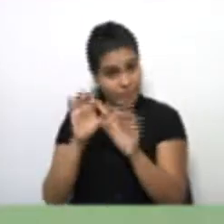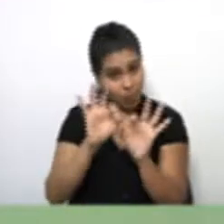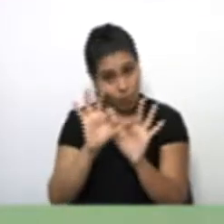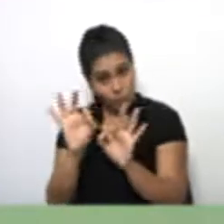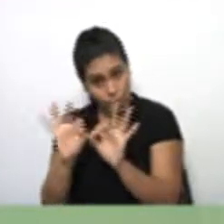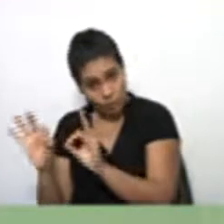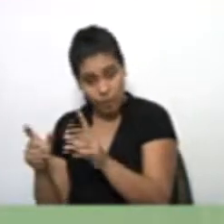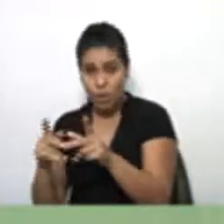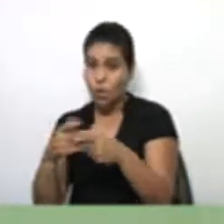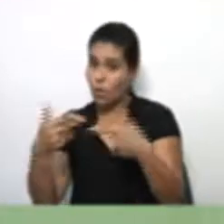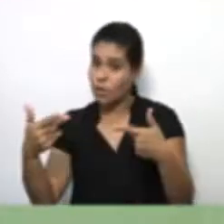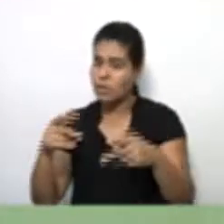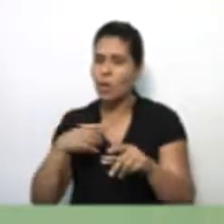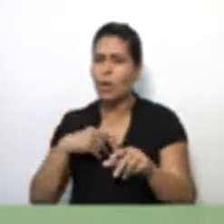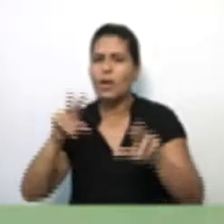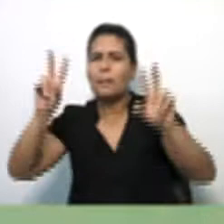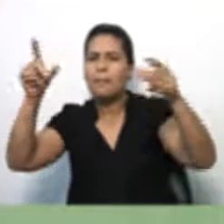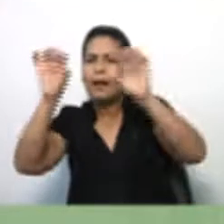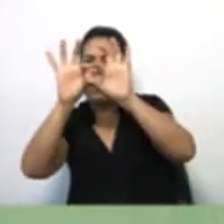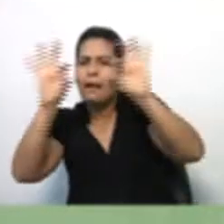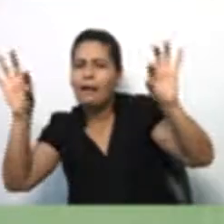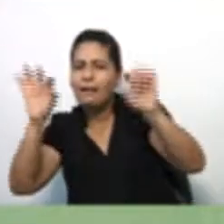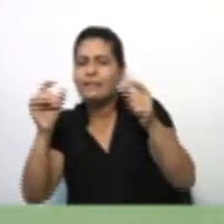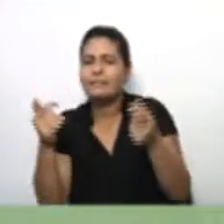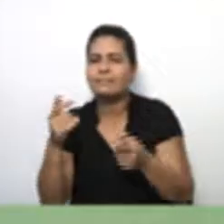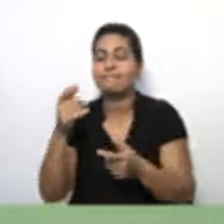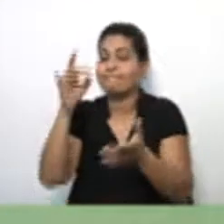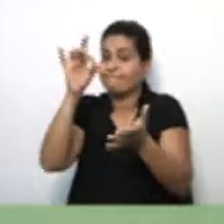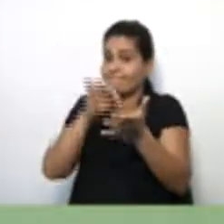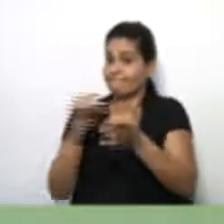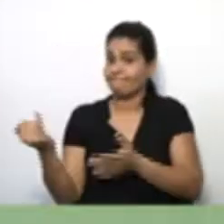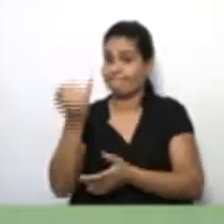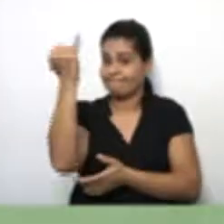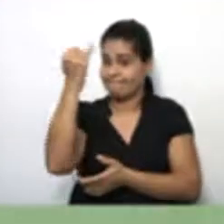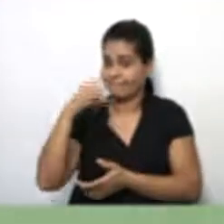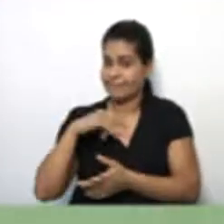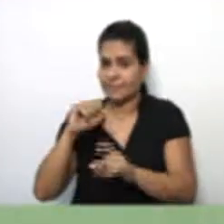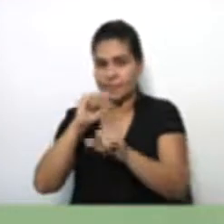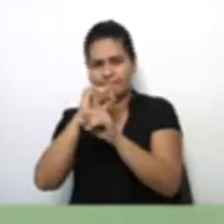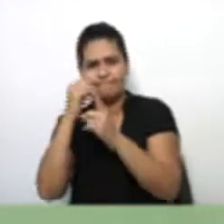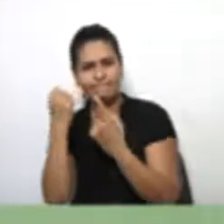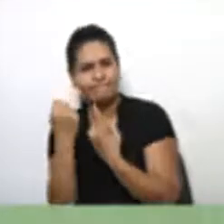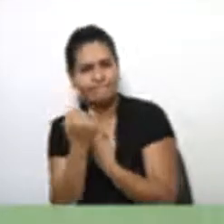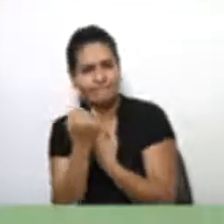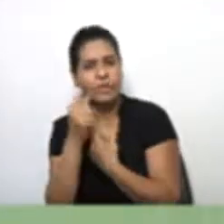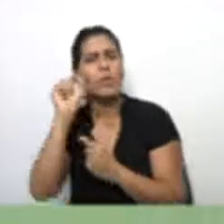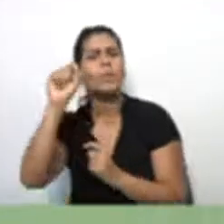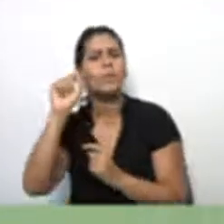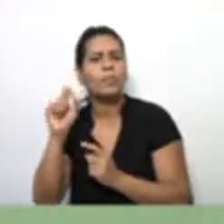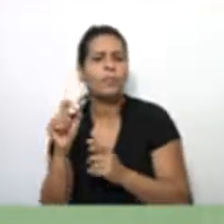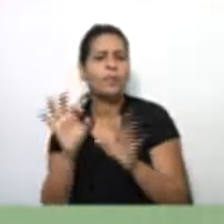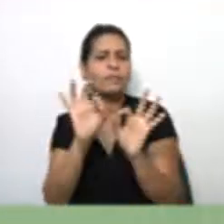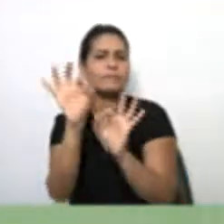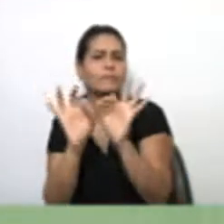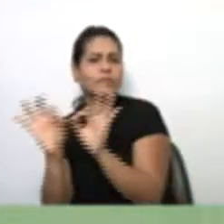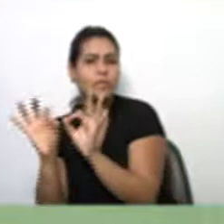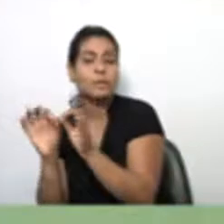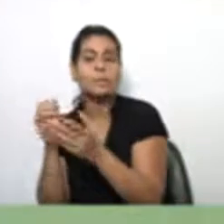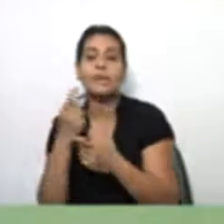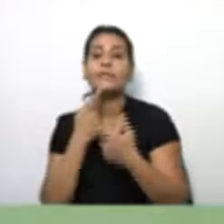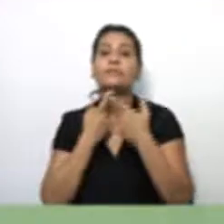olha aqui a palavrinha chave, ó, ou serviço para atender a sociedade, as organizações elas existem o quê? Para servir